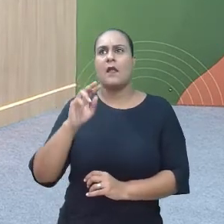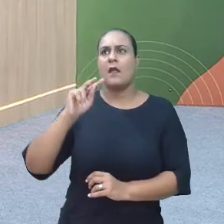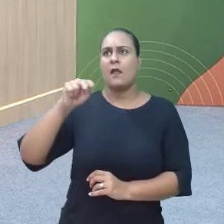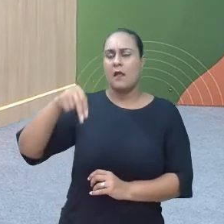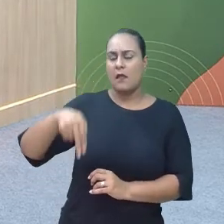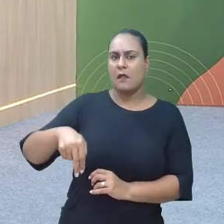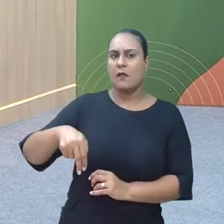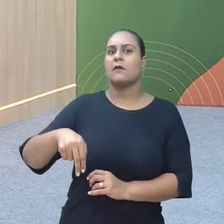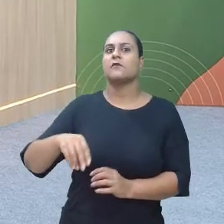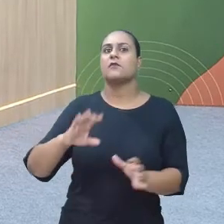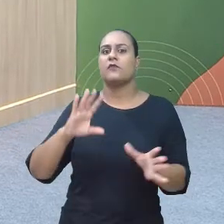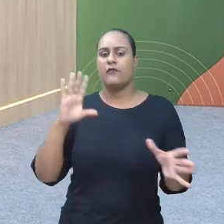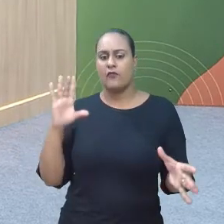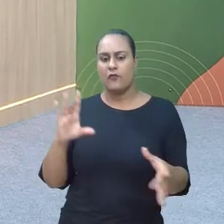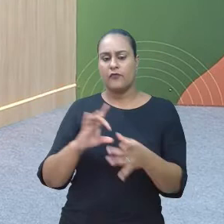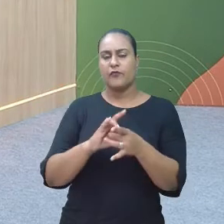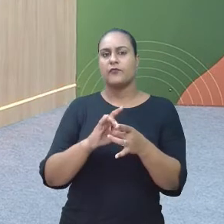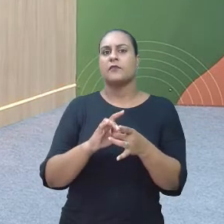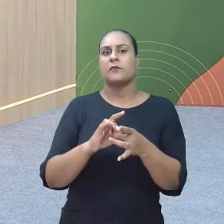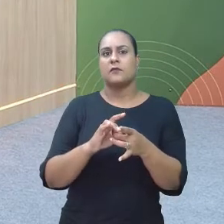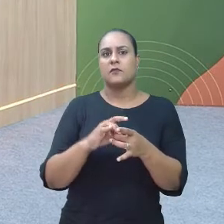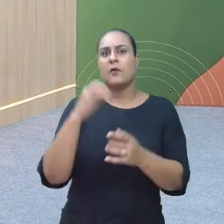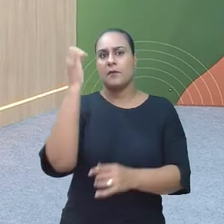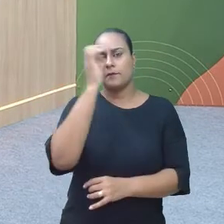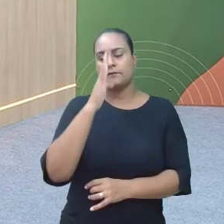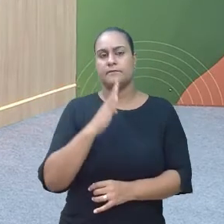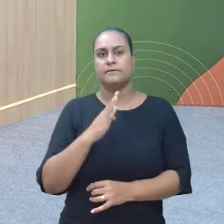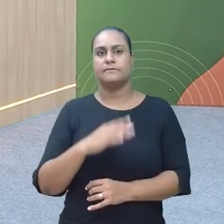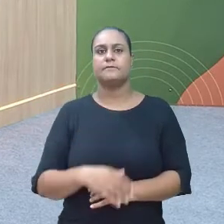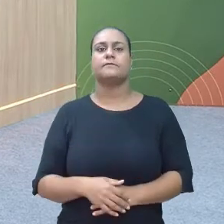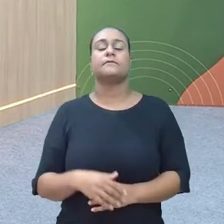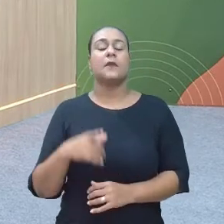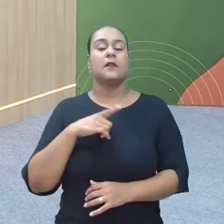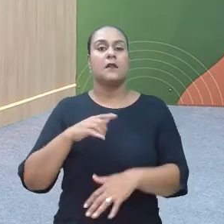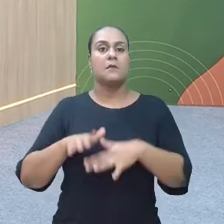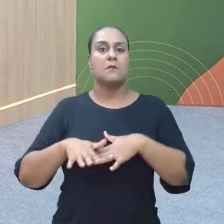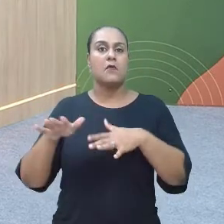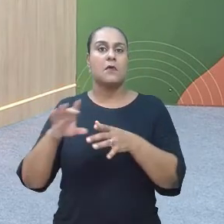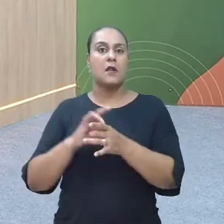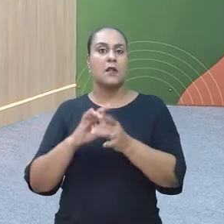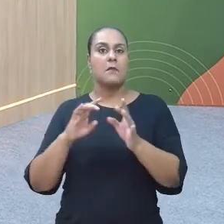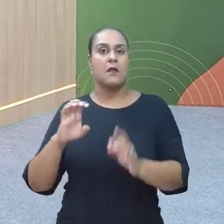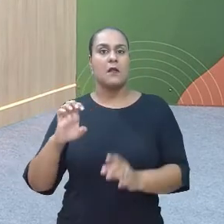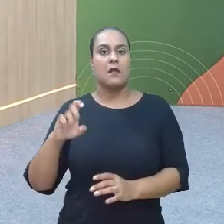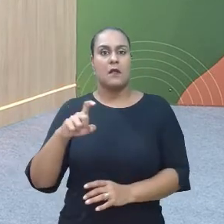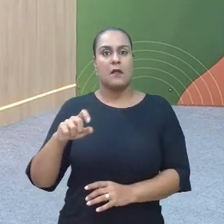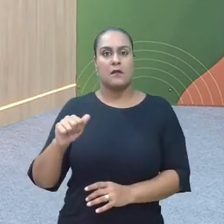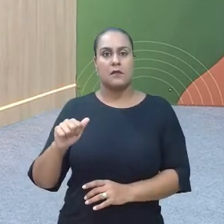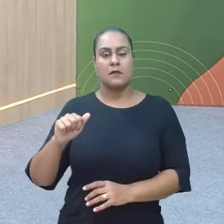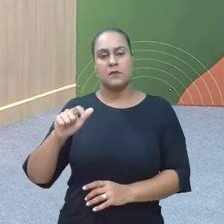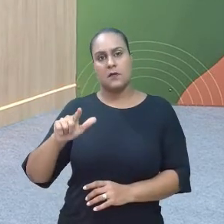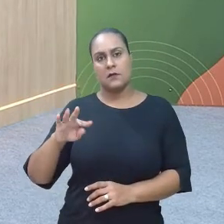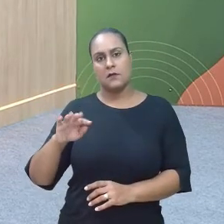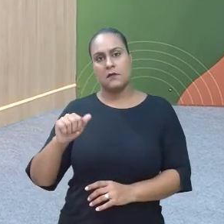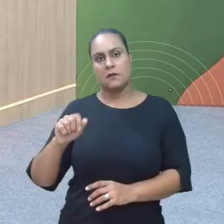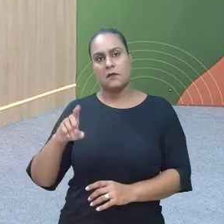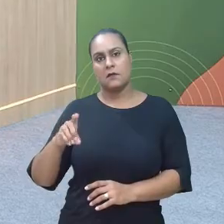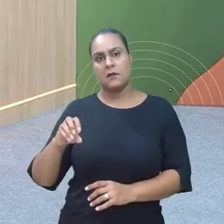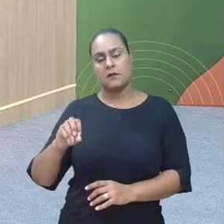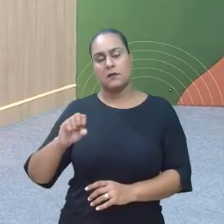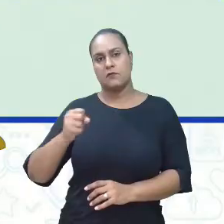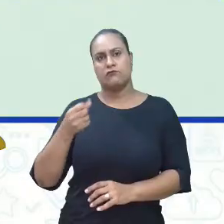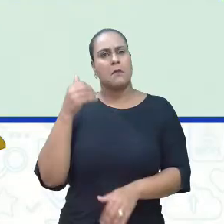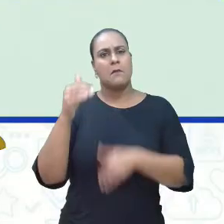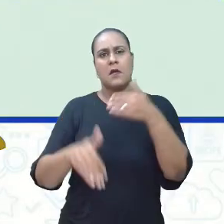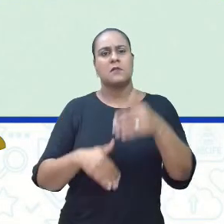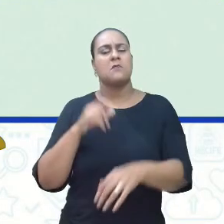território brasileiro. Então nós tínhamos essa tradição desse movimento liberal exaltado, mas de modo geral participavam desse grupo proprietários